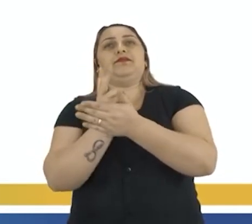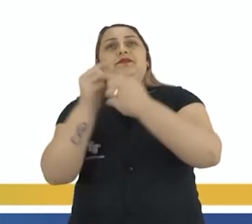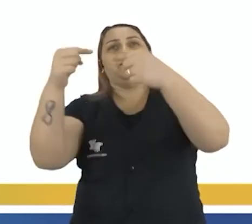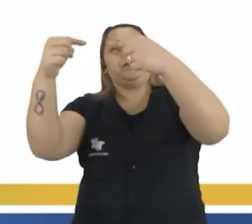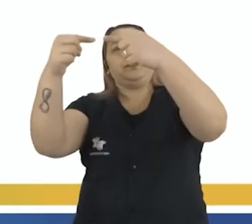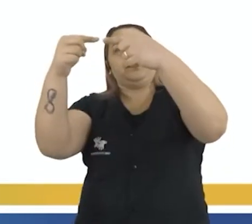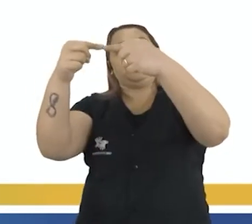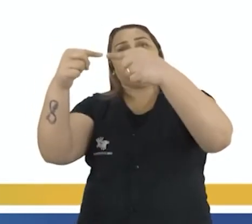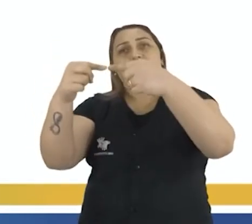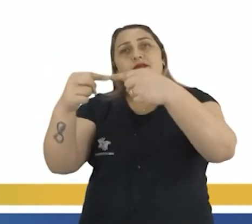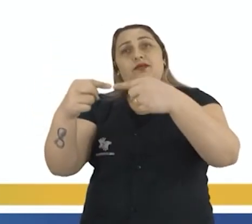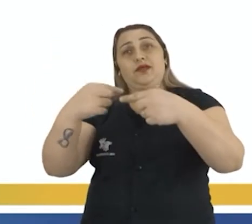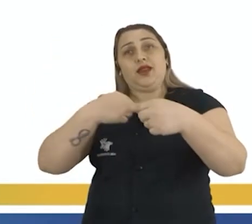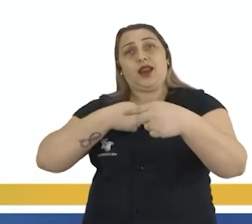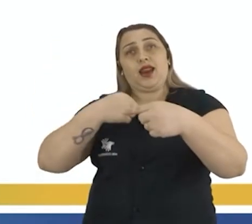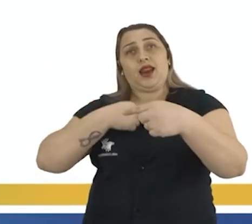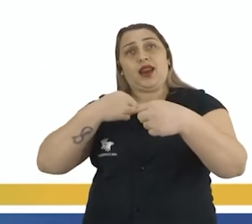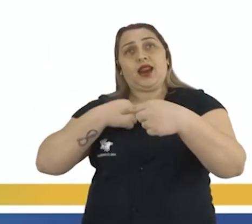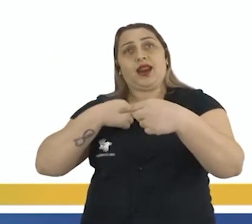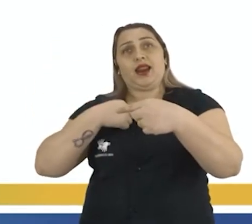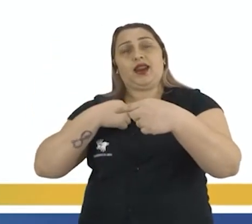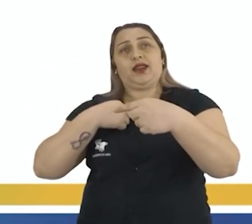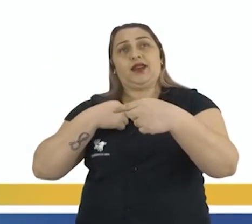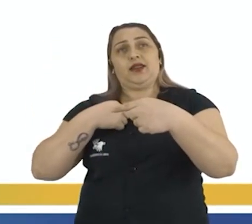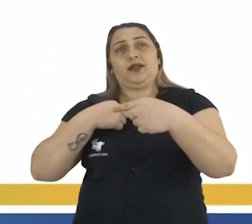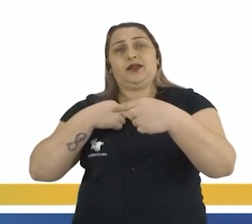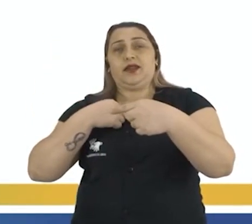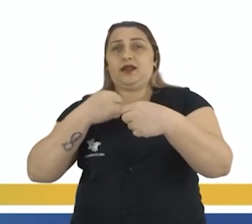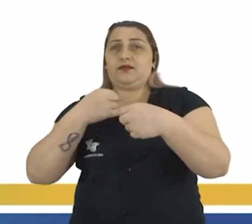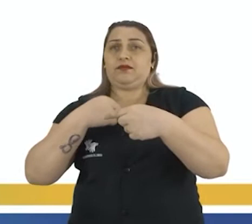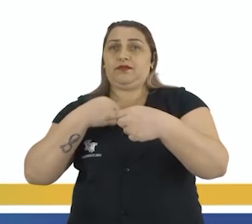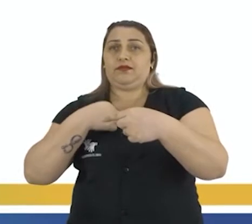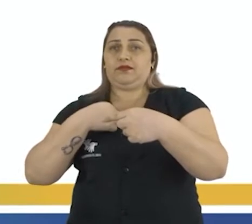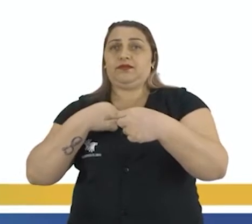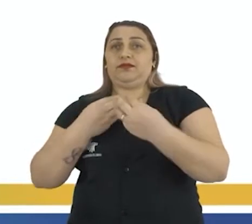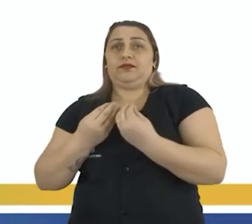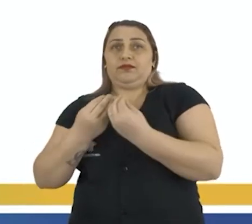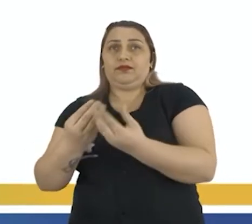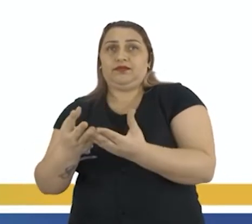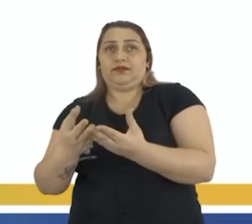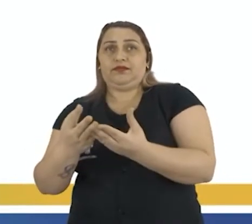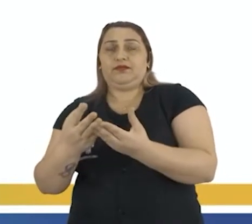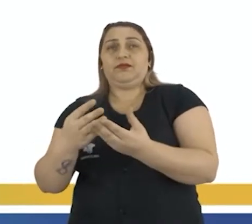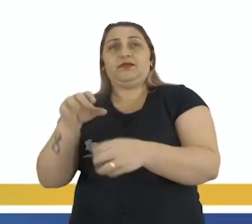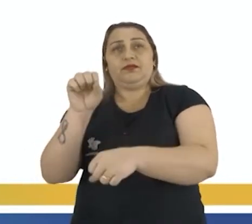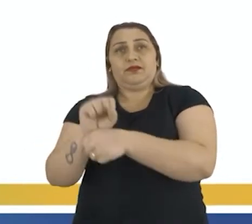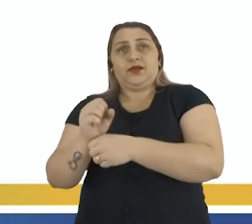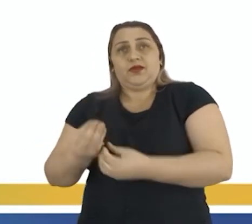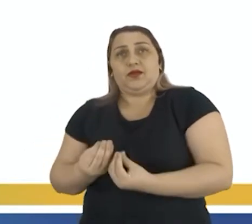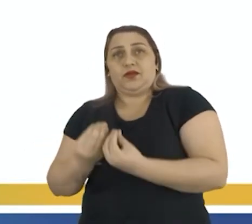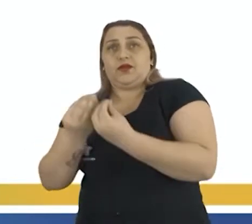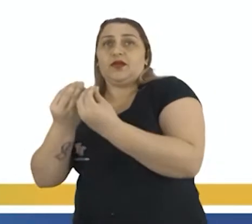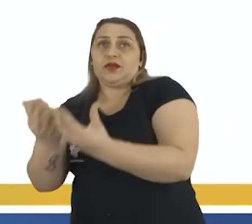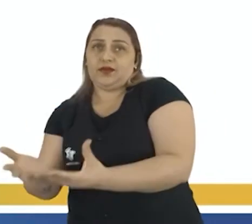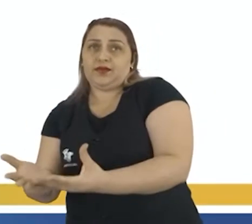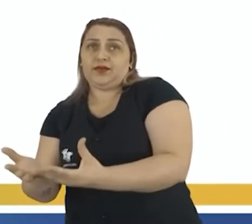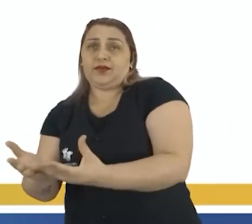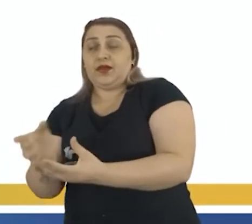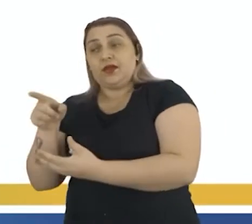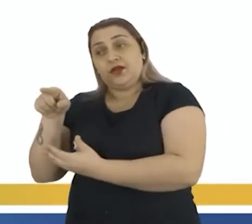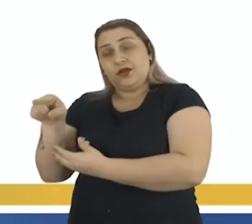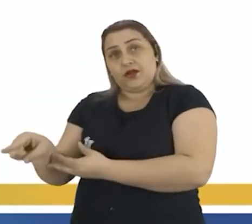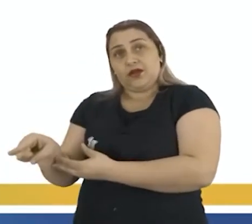dá conta. Olha só a forma conjugada. Para eu pôr, significa para eu colocar. Para